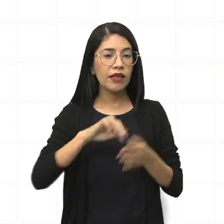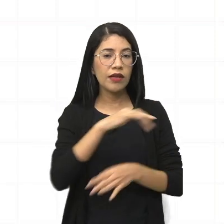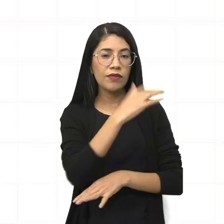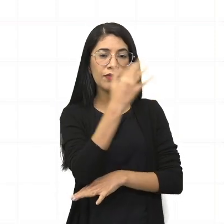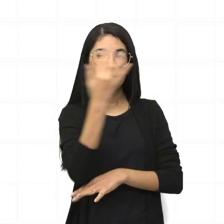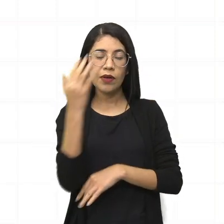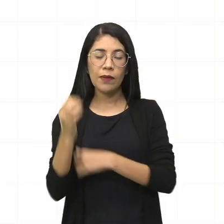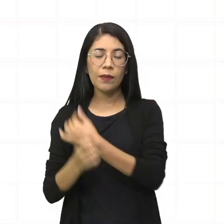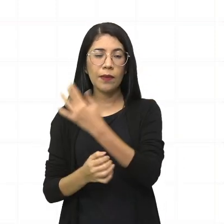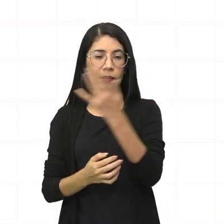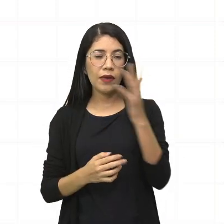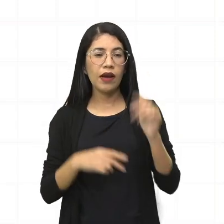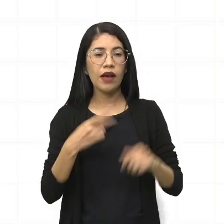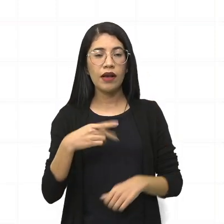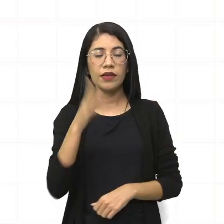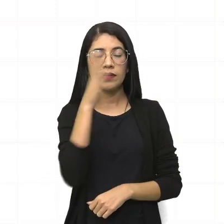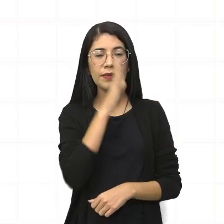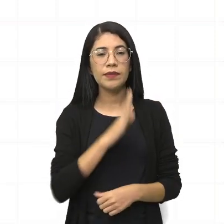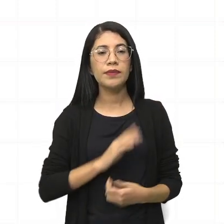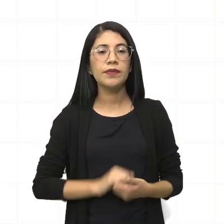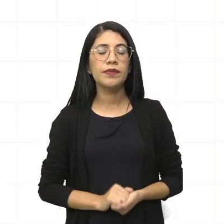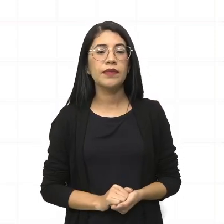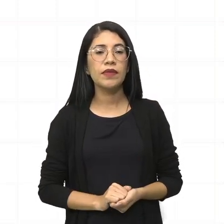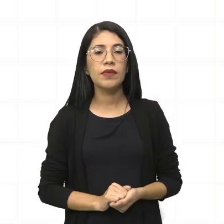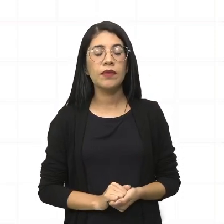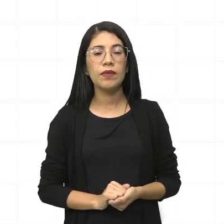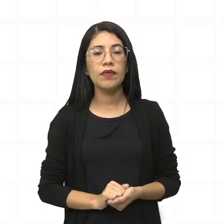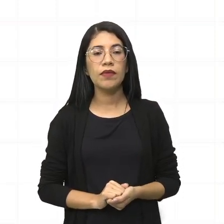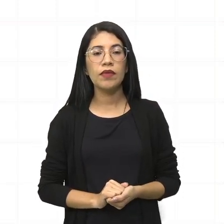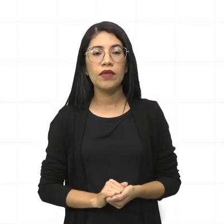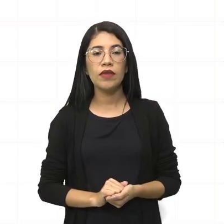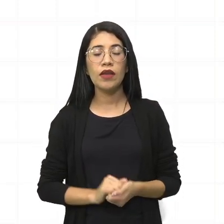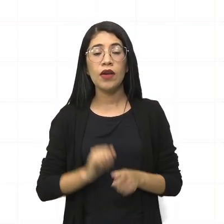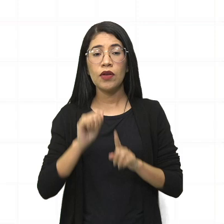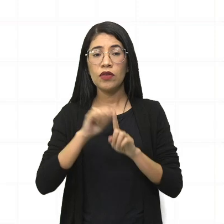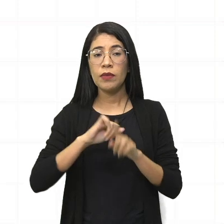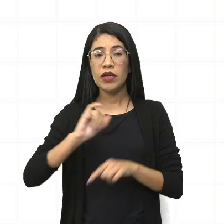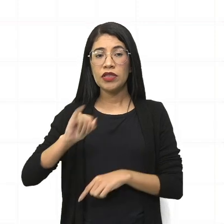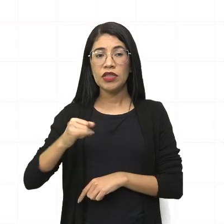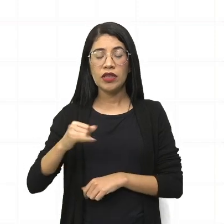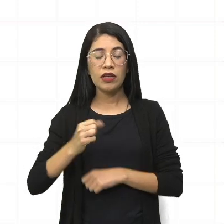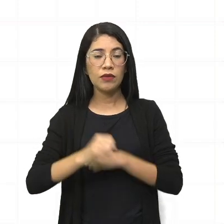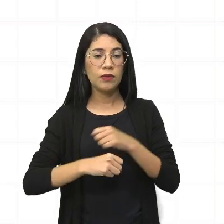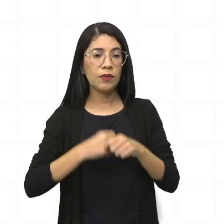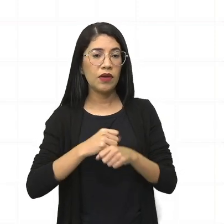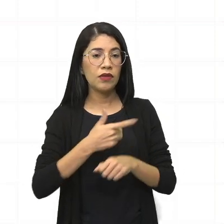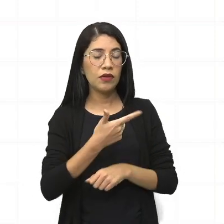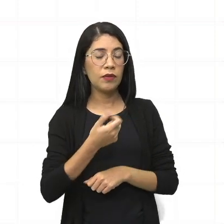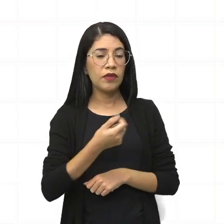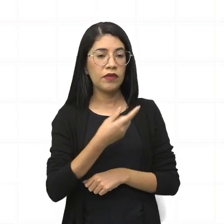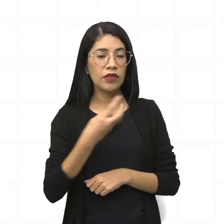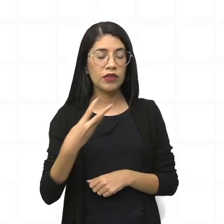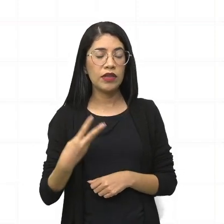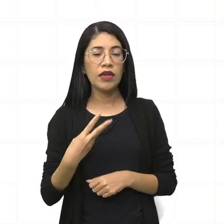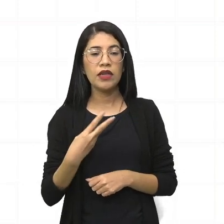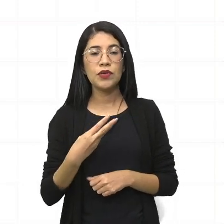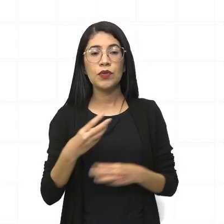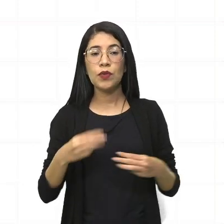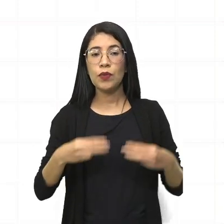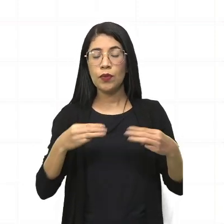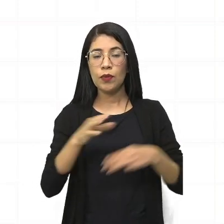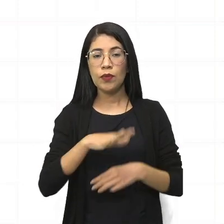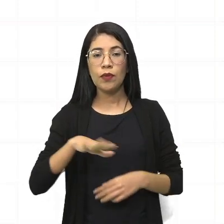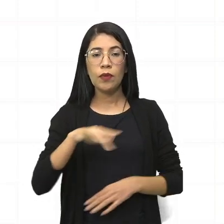florestas brasileiras. Em janeiro de 2023, o Ministério do Meio Ambiente,